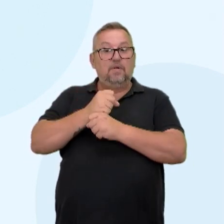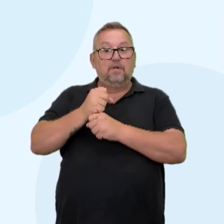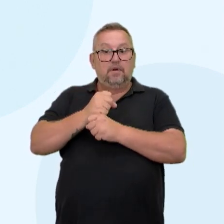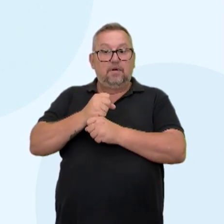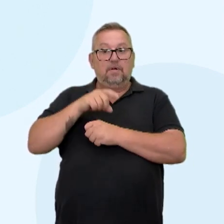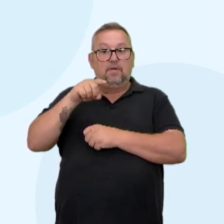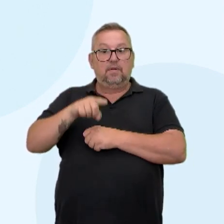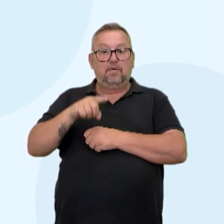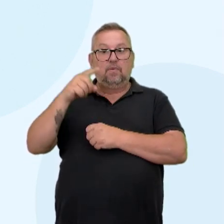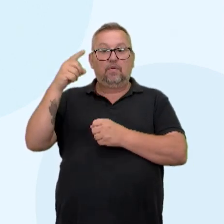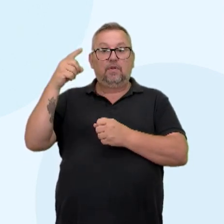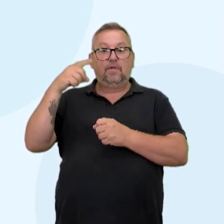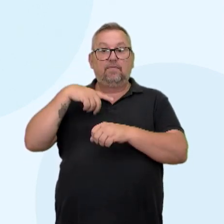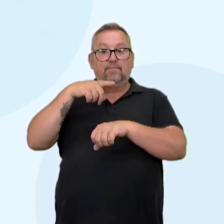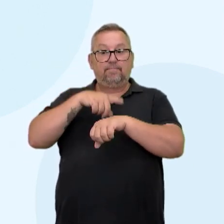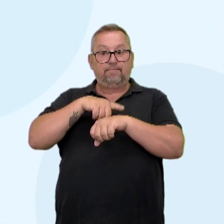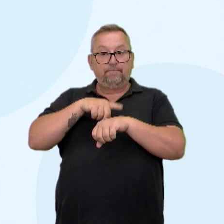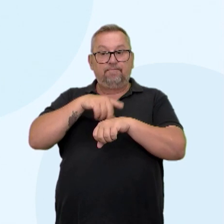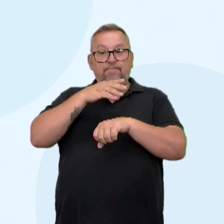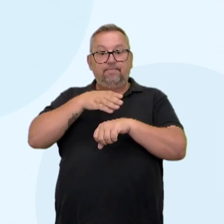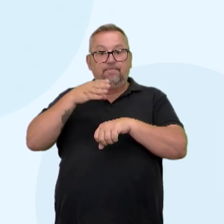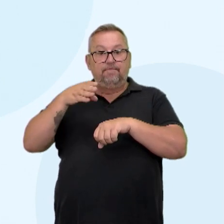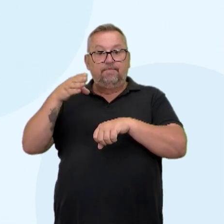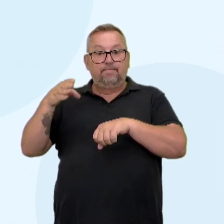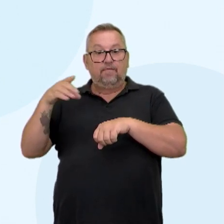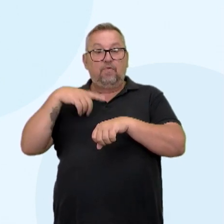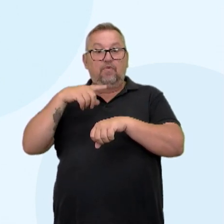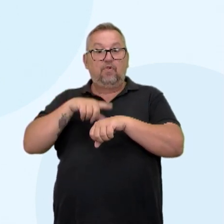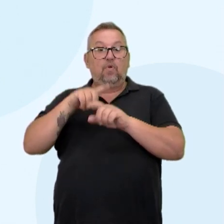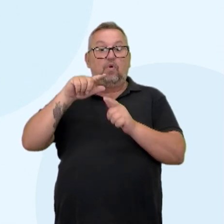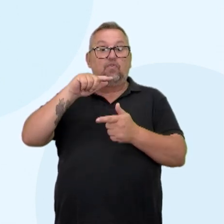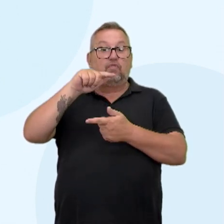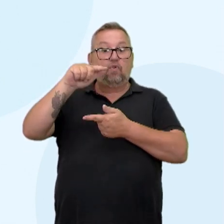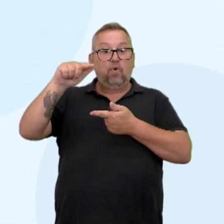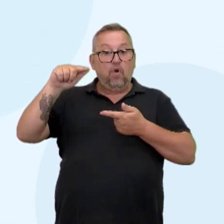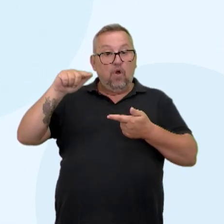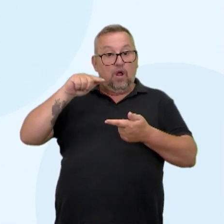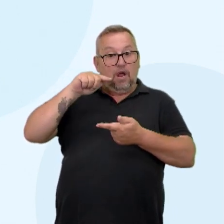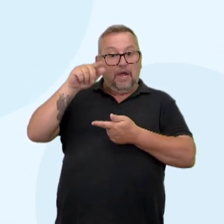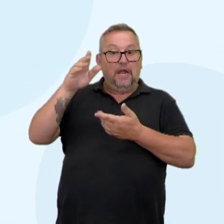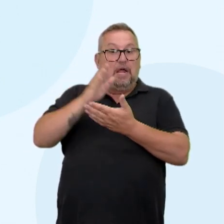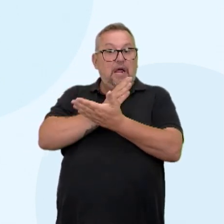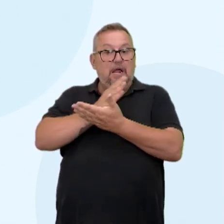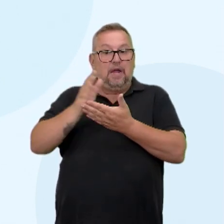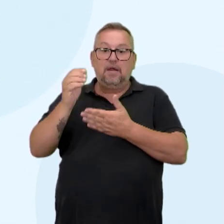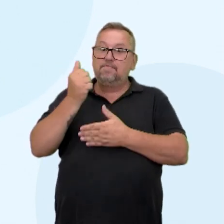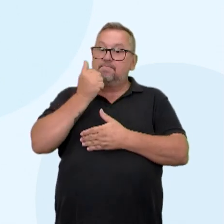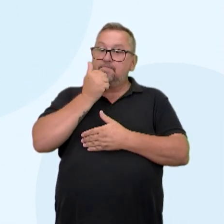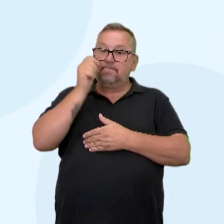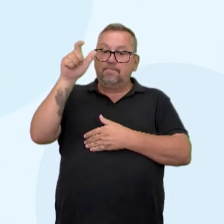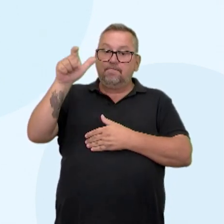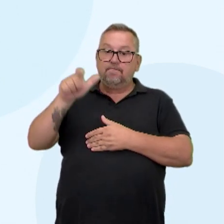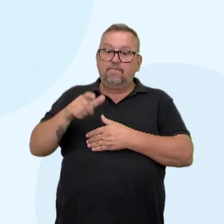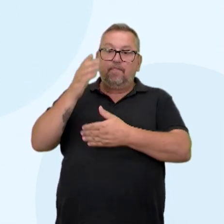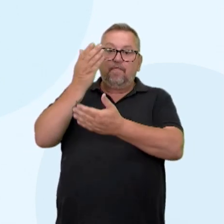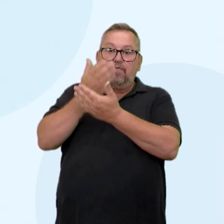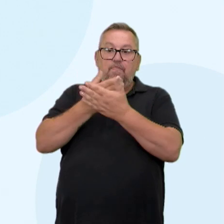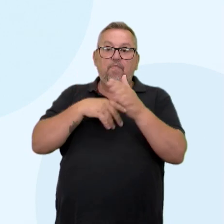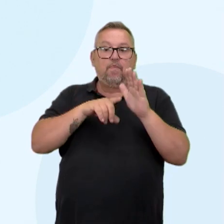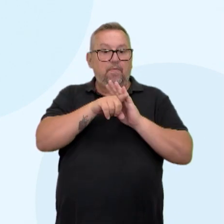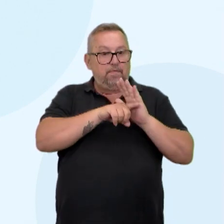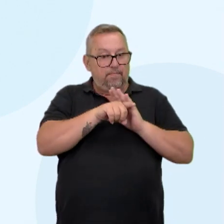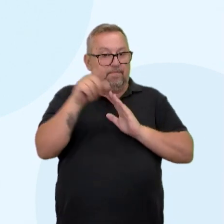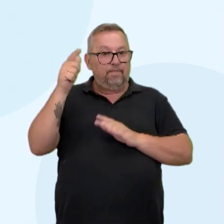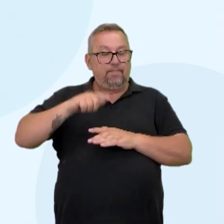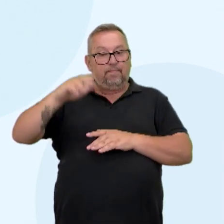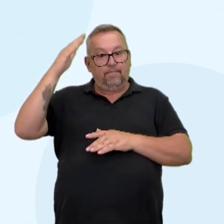anos. Esse longo intervalo de tempo, chamado de tempo geológico, foi dividido pelos cientistas para fins de estudos